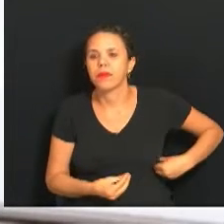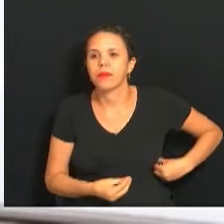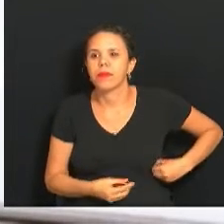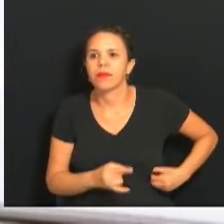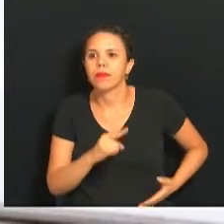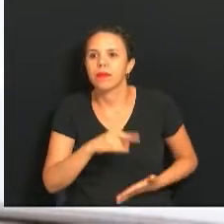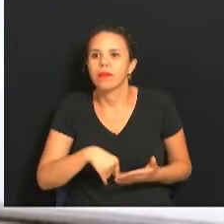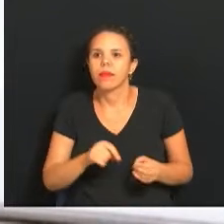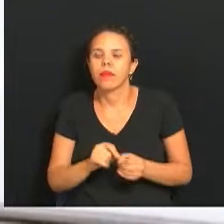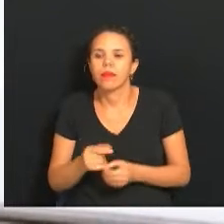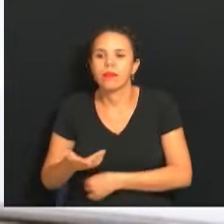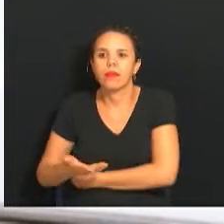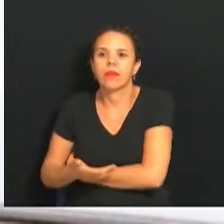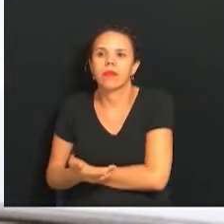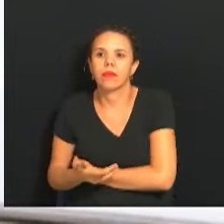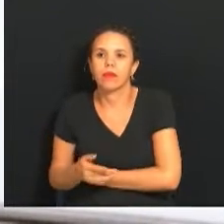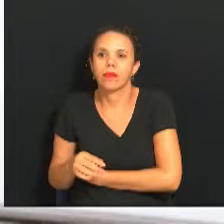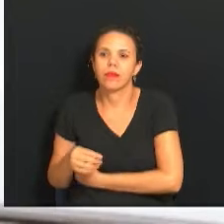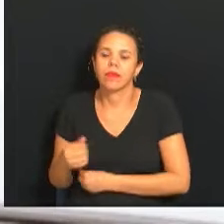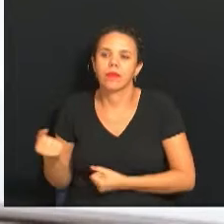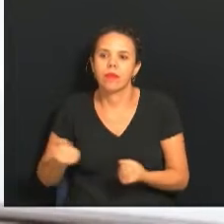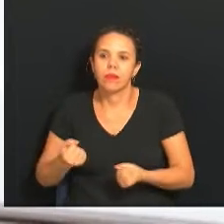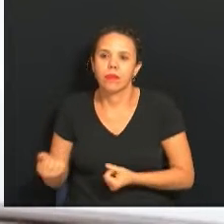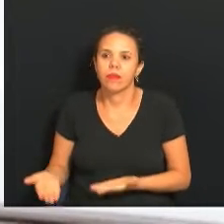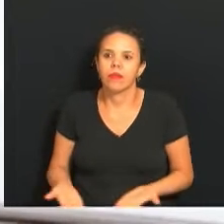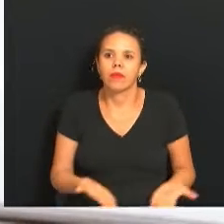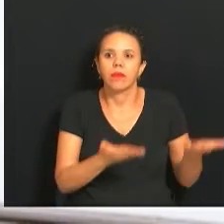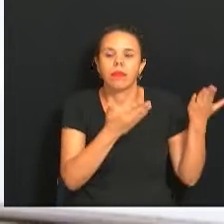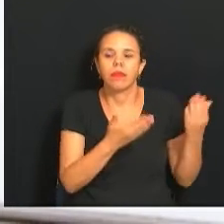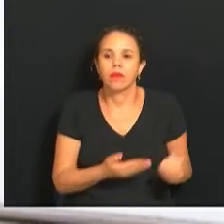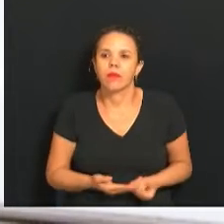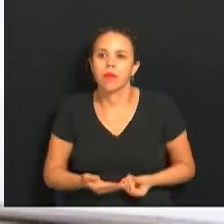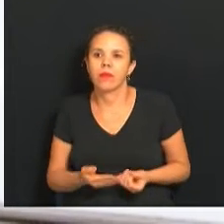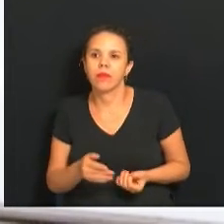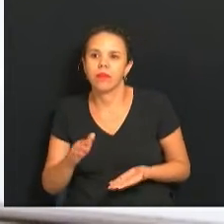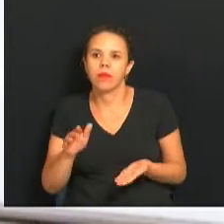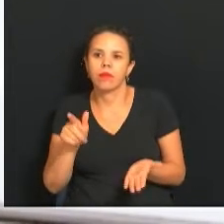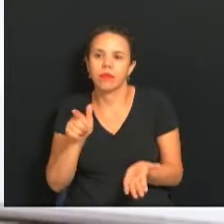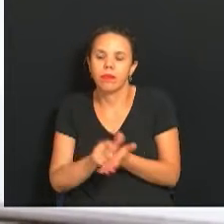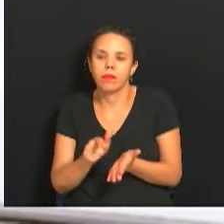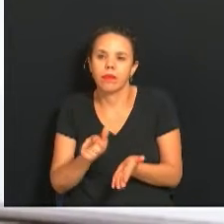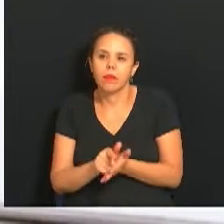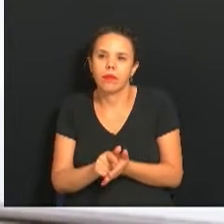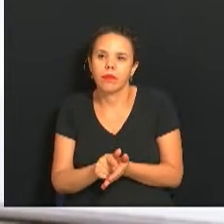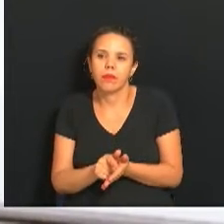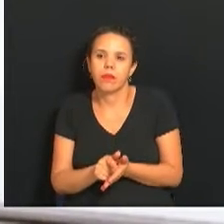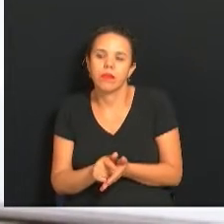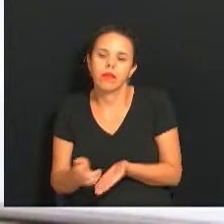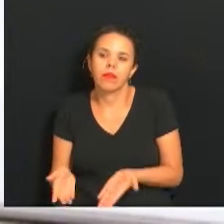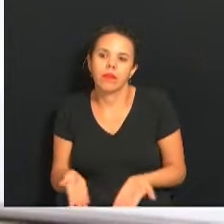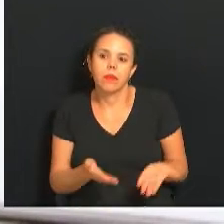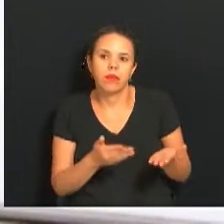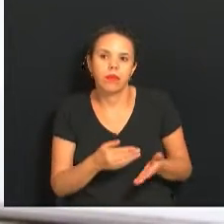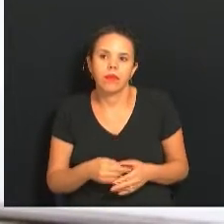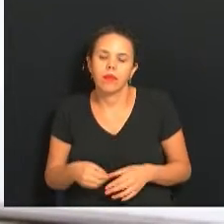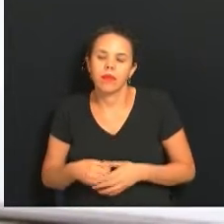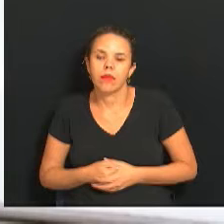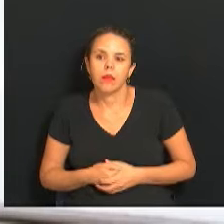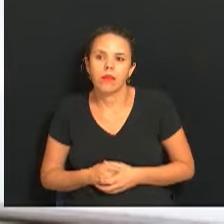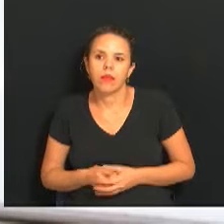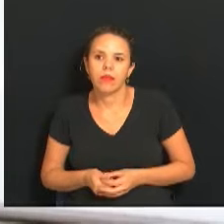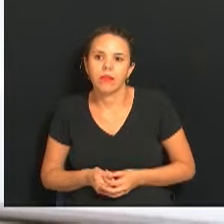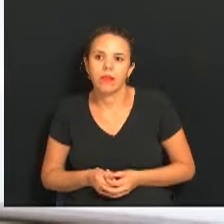feitos. É feito um transporte de carro para levar esses processos, as pastas, até a prefeitura e vice-versa. Então, isso